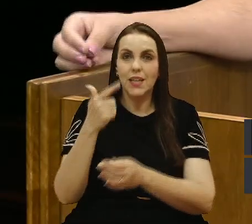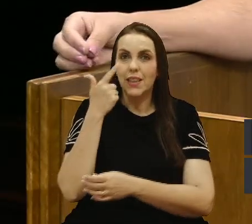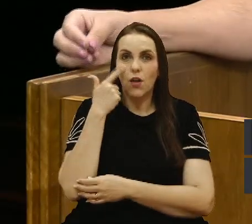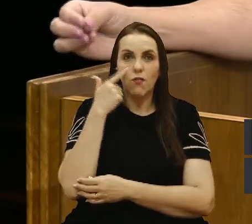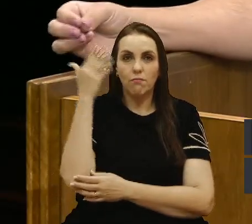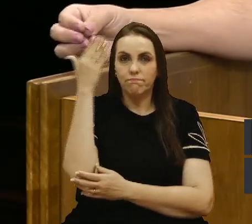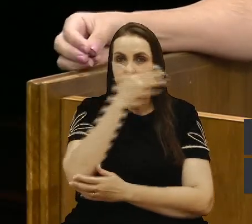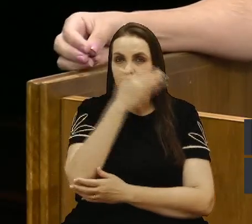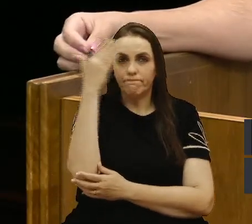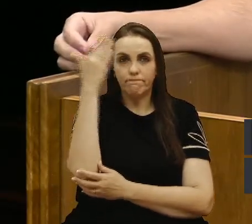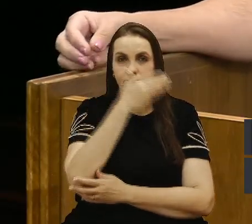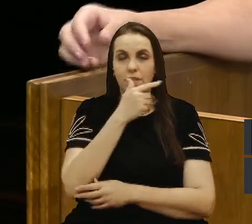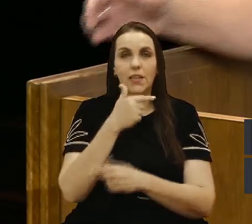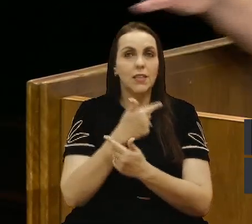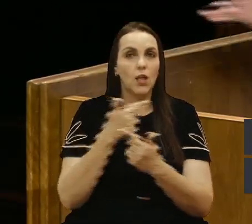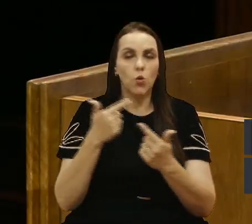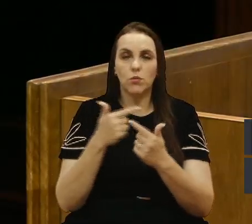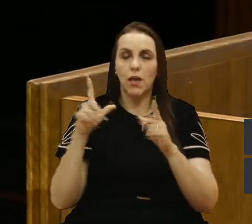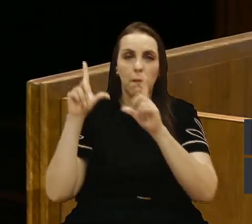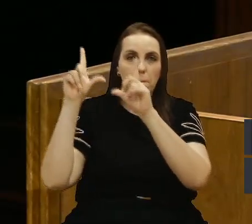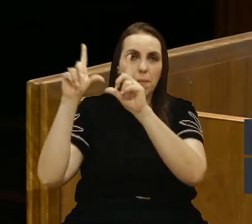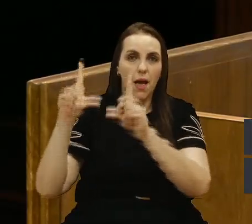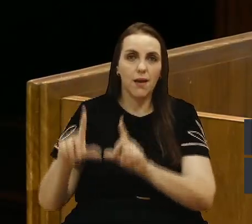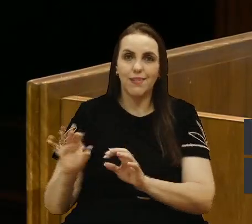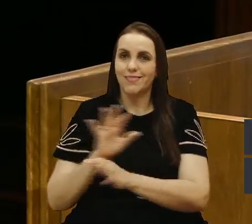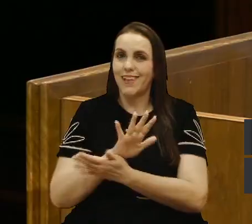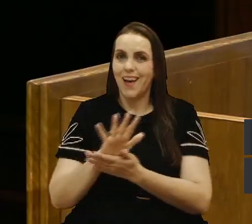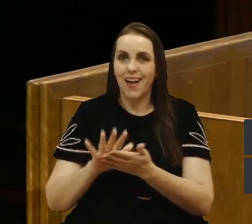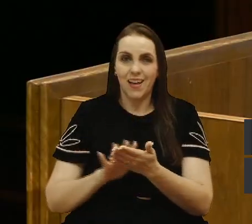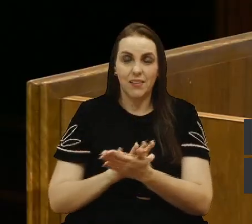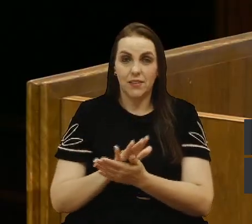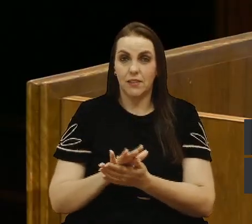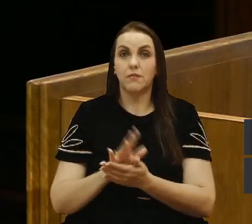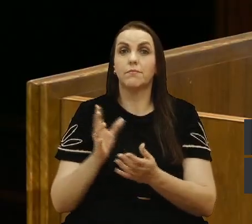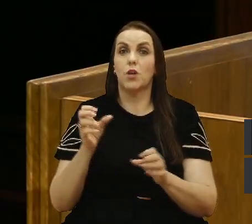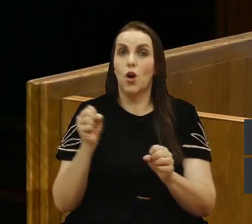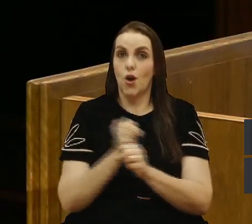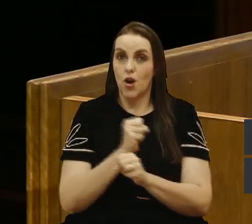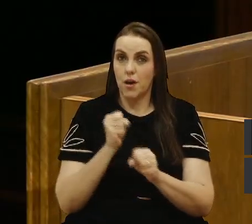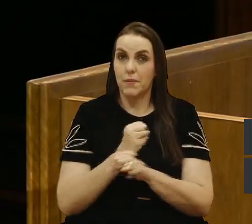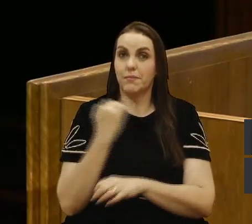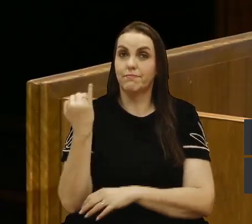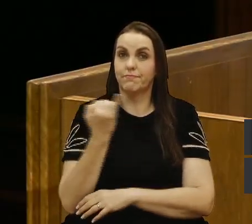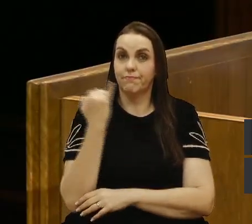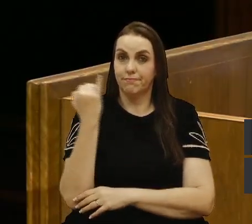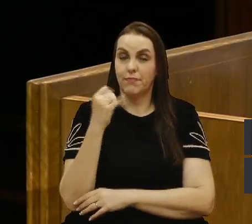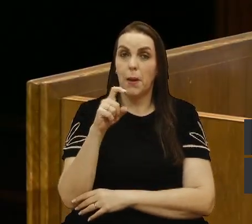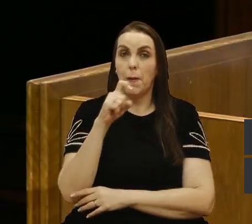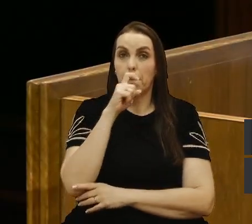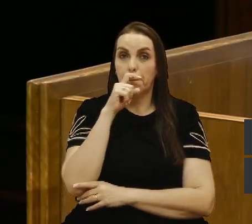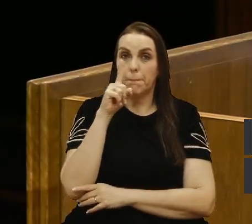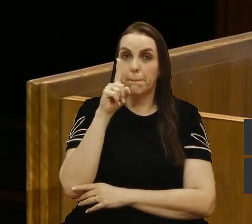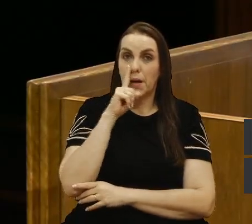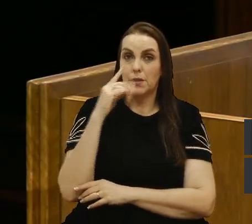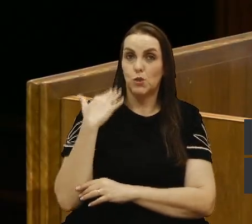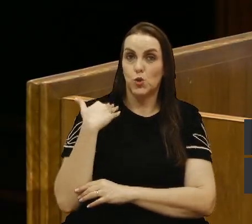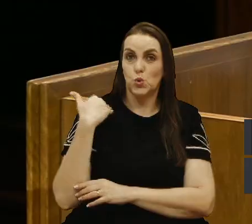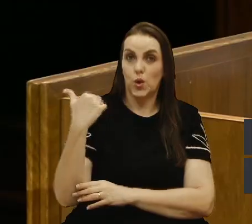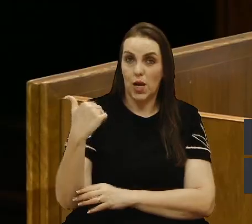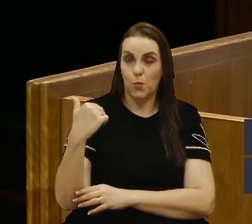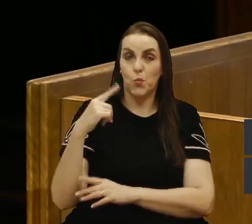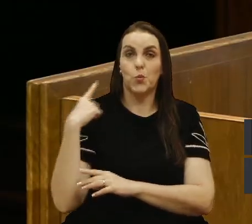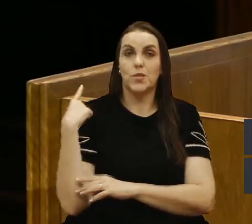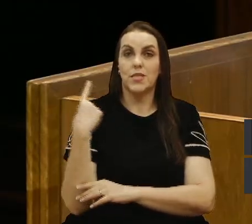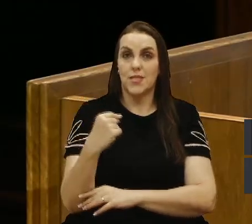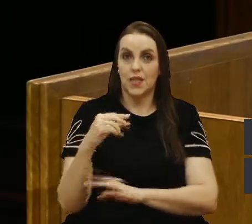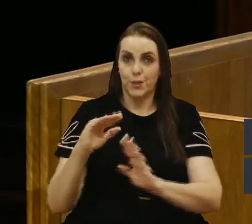não tem sinalização. Então, as obras são importantes, como os pais mesmo, que me chamaram até lá na saída da escola,